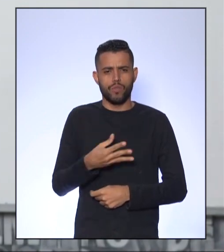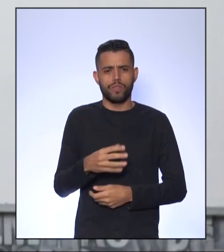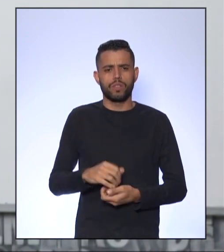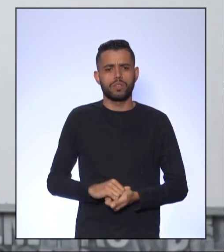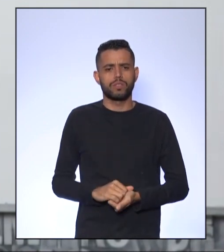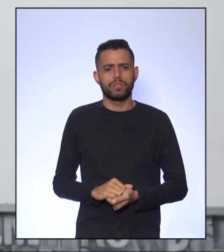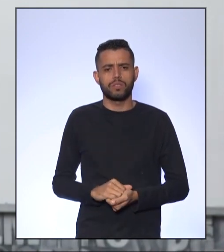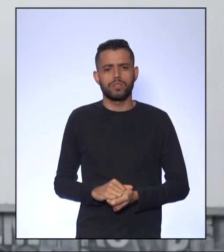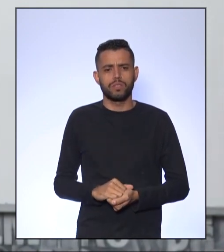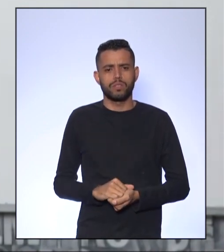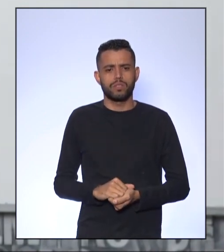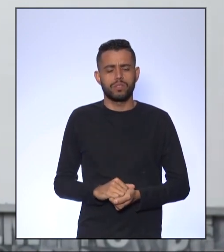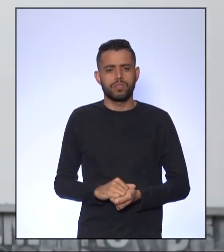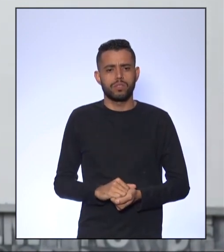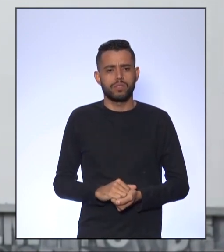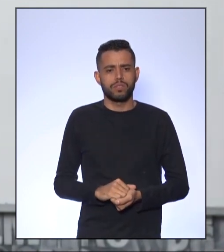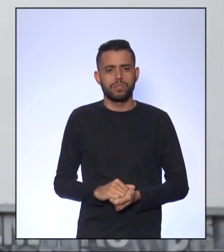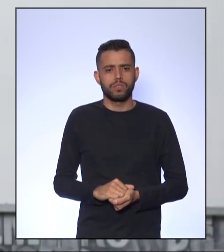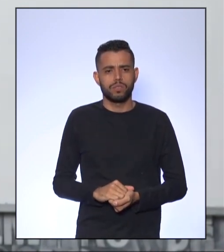do